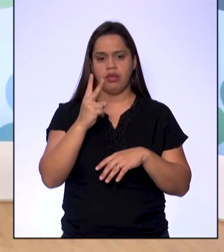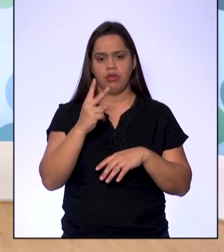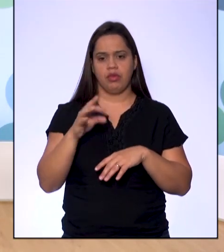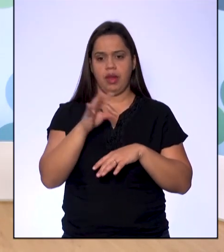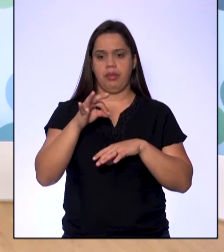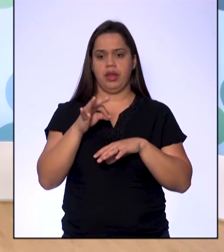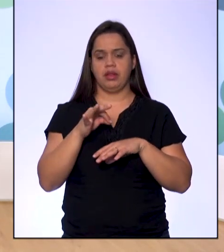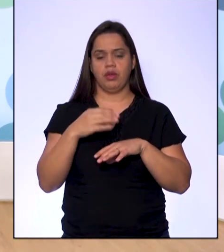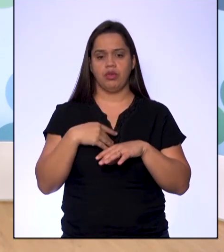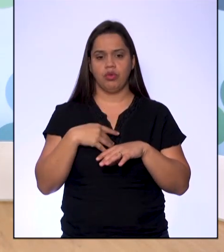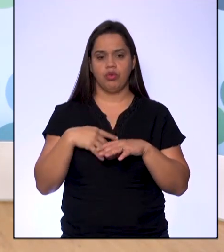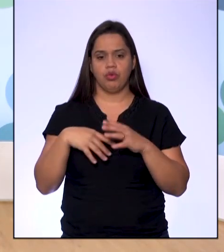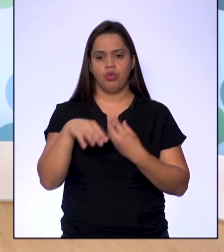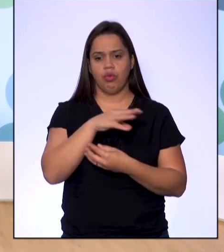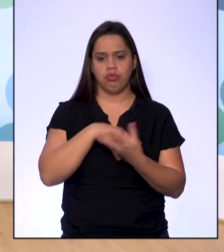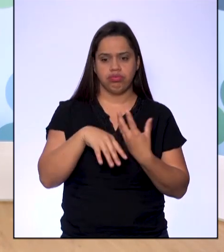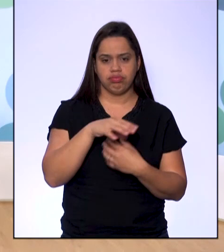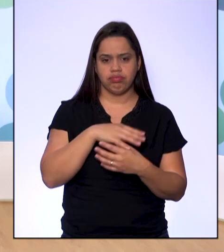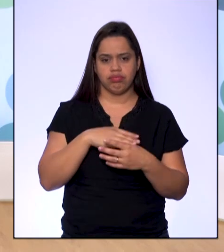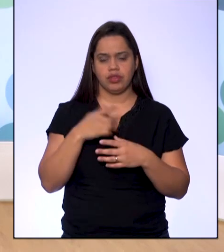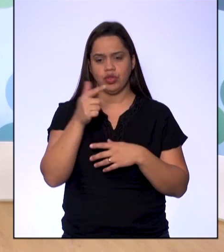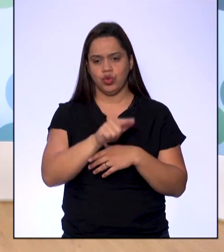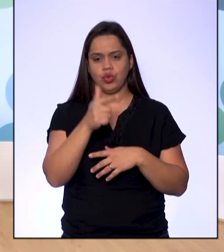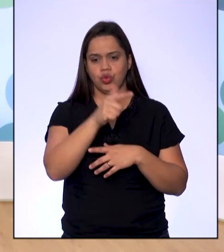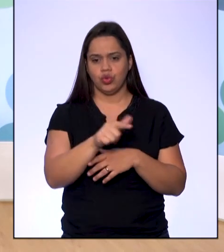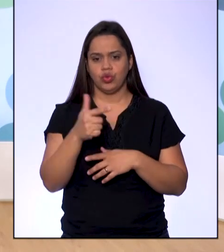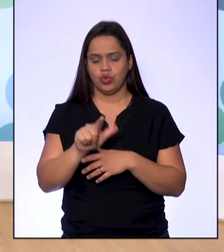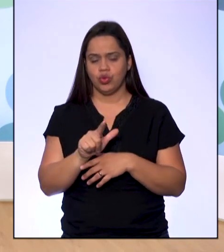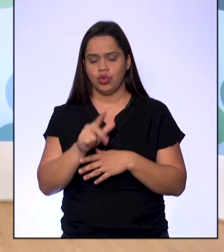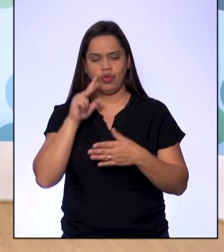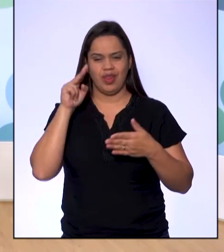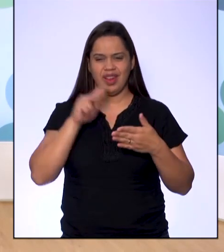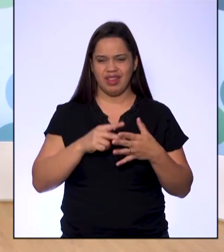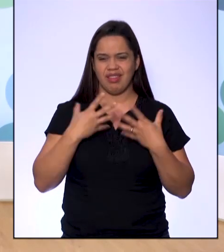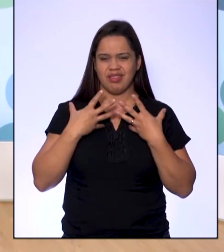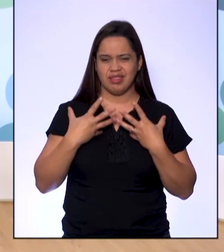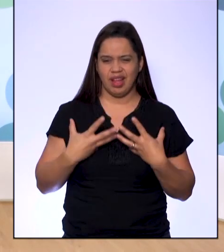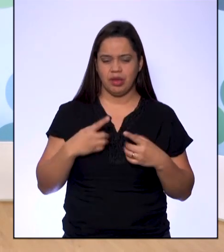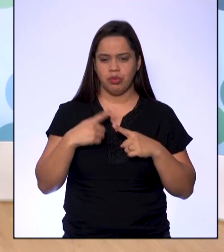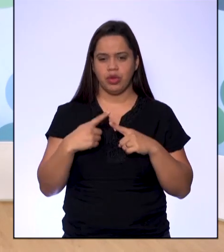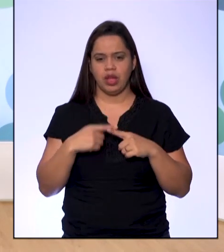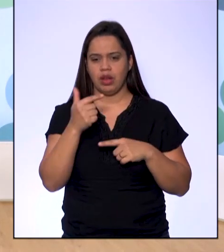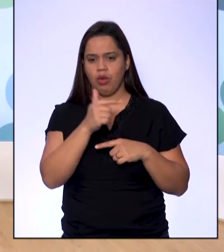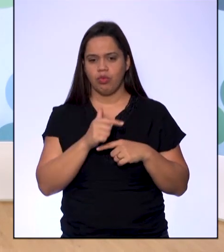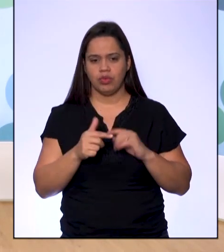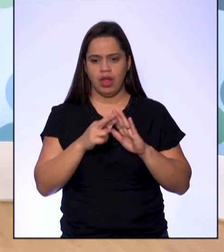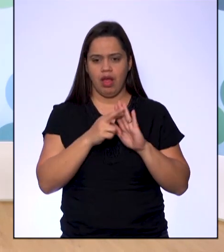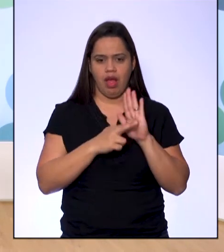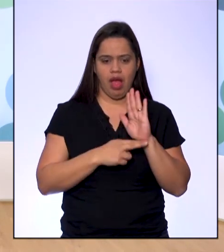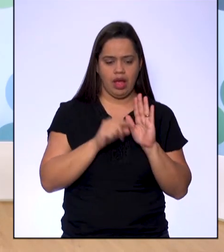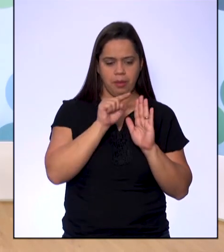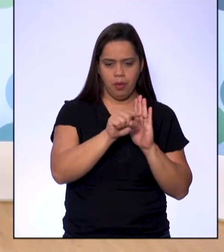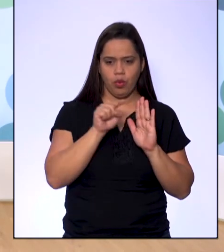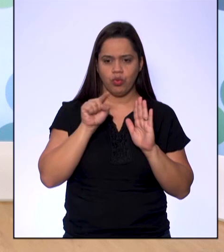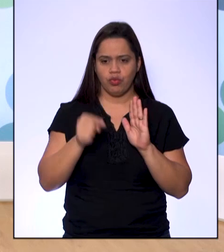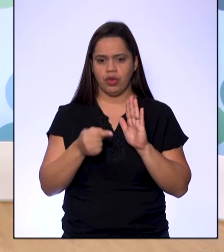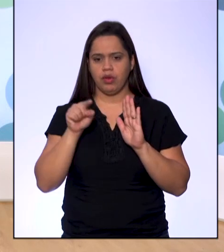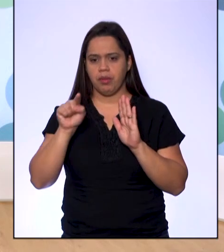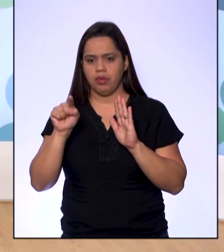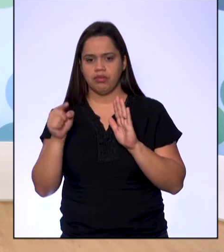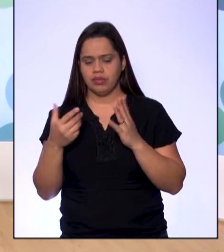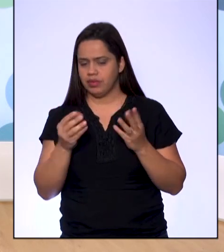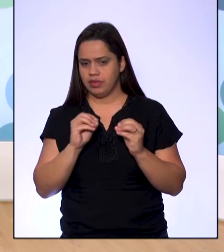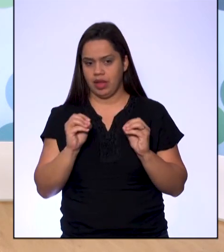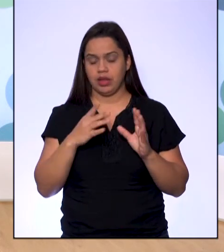confuso, redundante, repetitivo. Maçante, então, nós colocamos... leitura maçante, desagradável, Exatamente. né? E aí eu tenho o quê? O